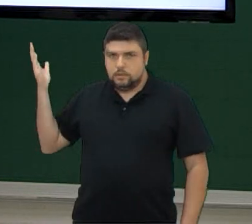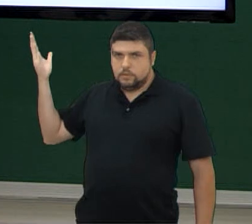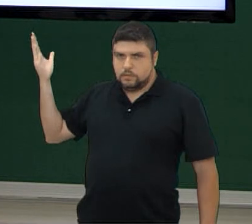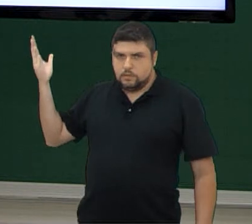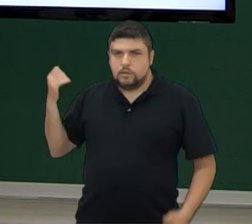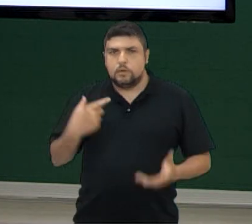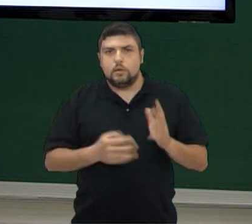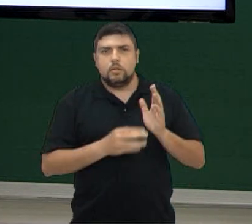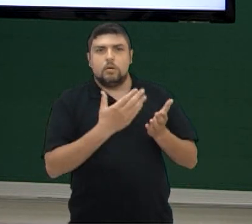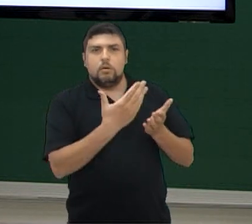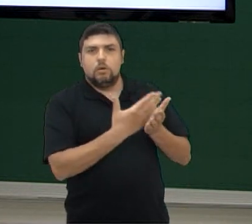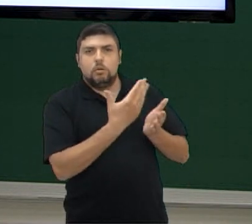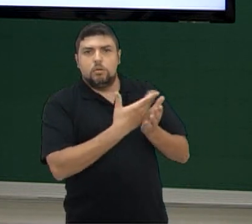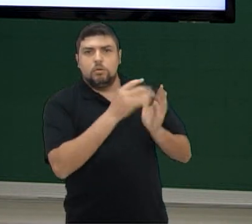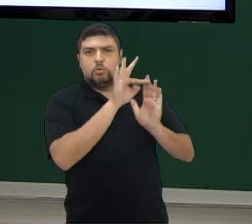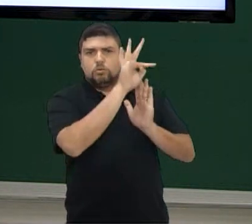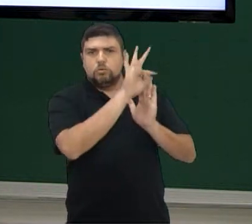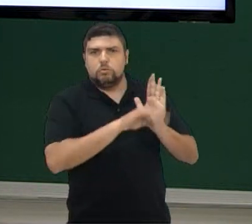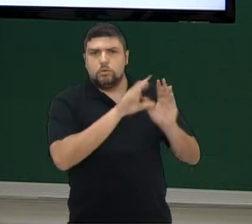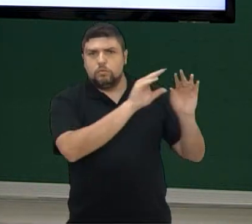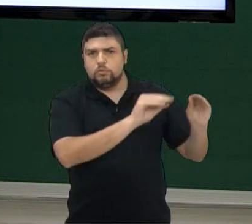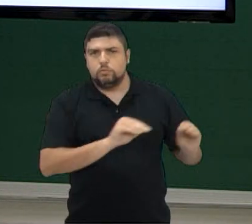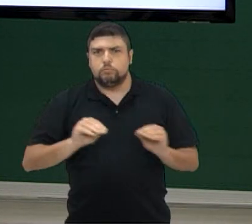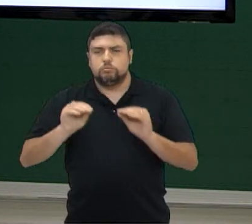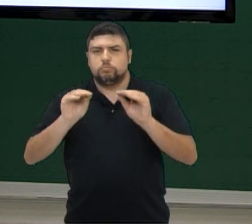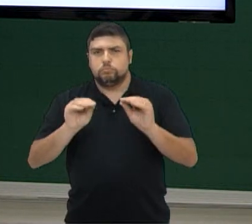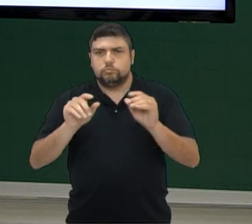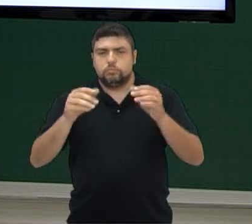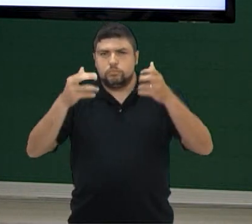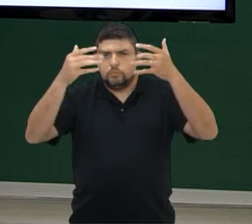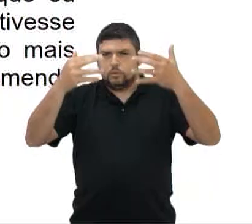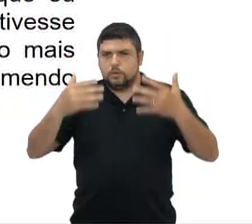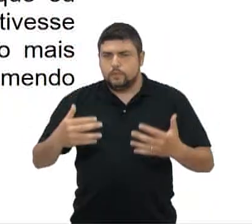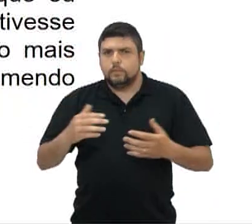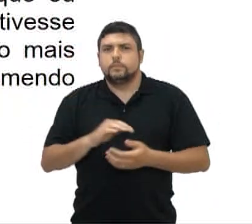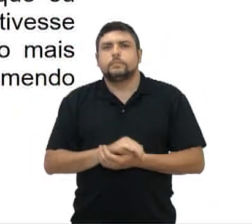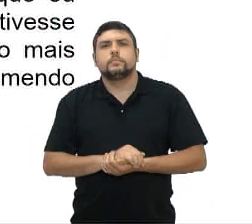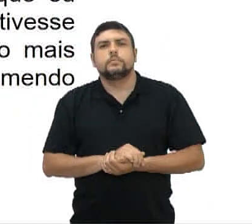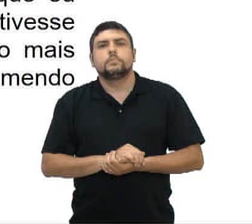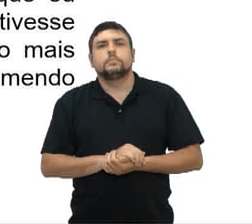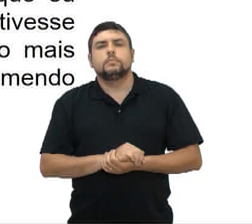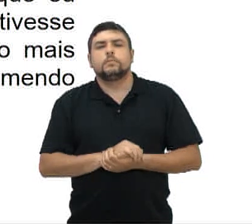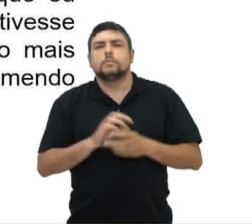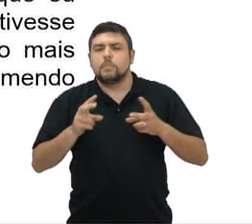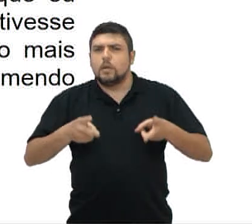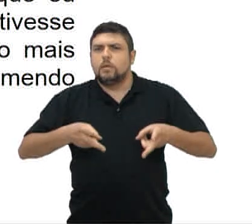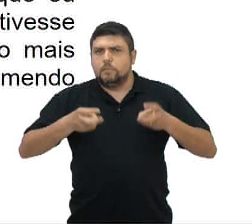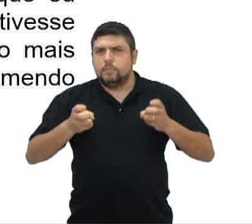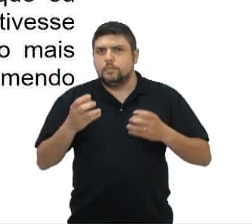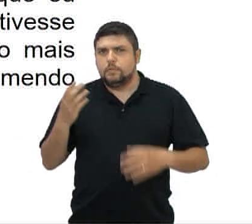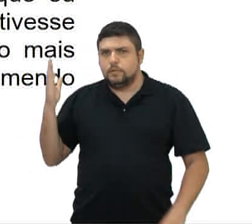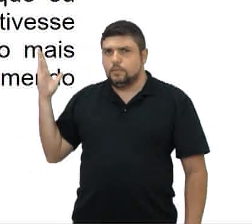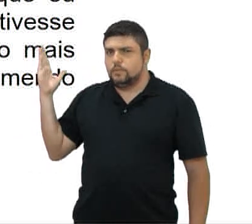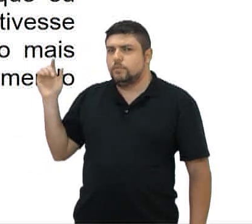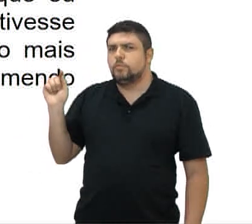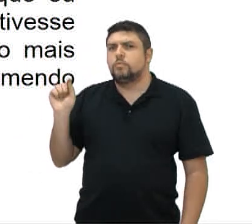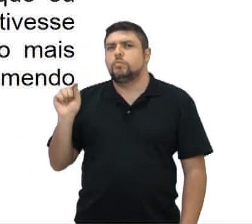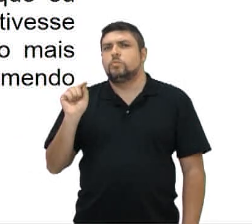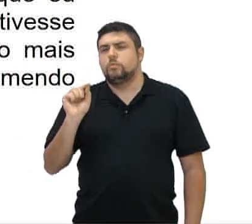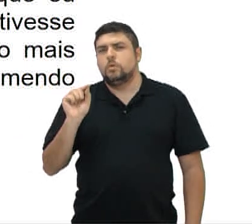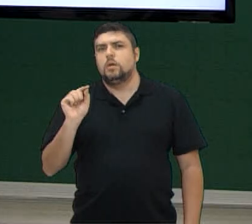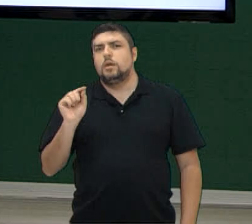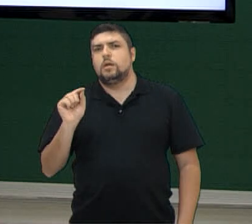de um texto que se chama Diário de uma Favelada. Né? Também percebam que esse discurso direto, esse fragmento, né, essa